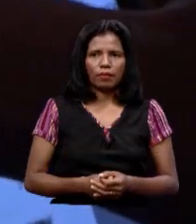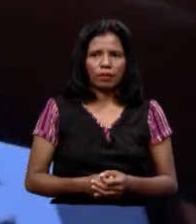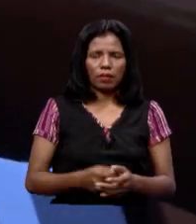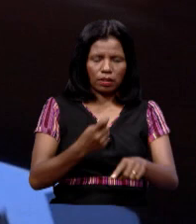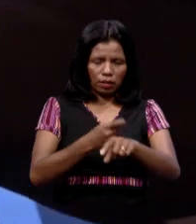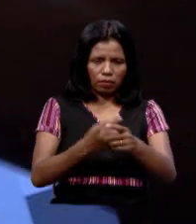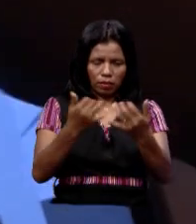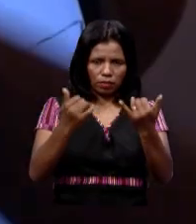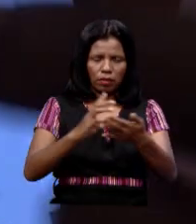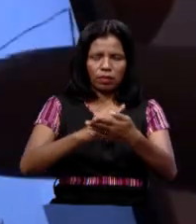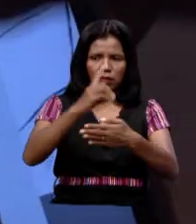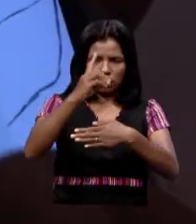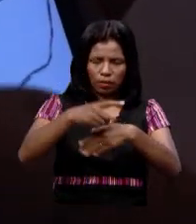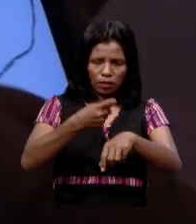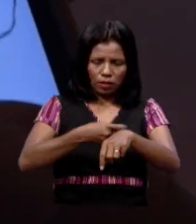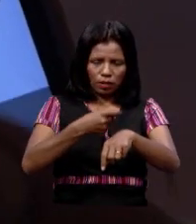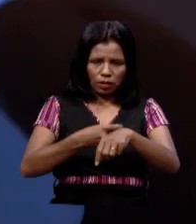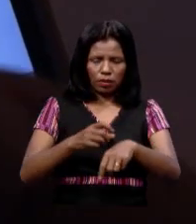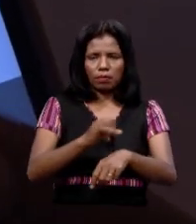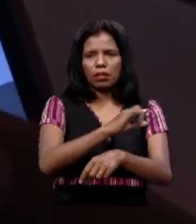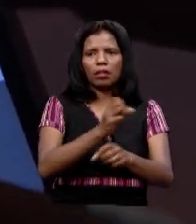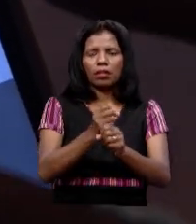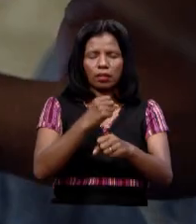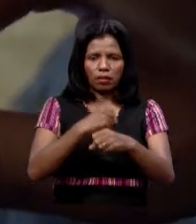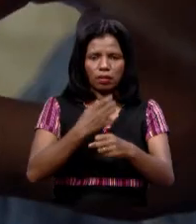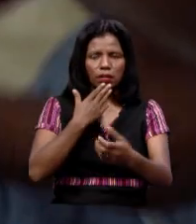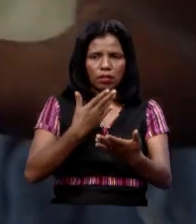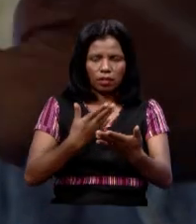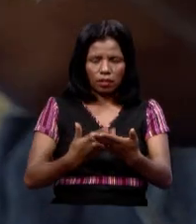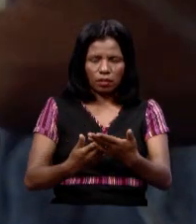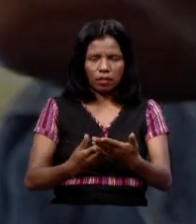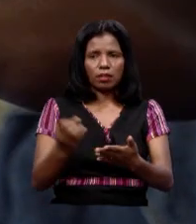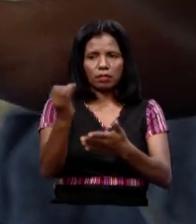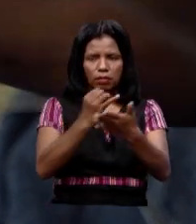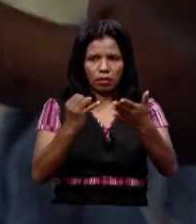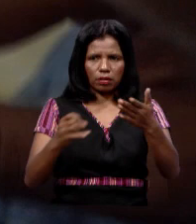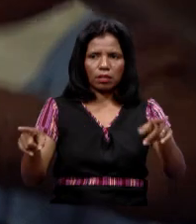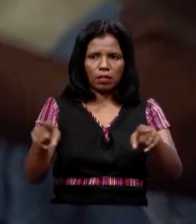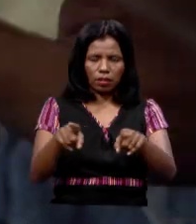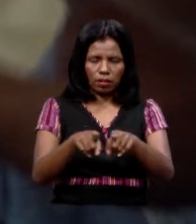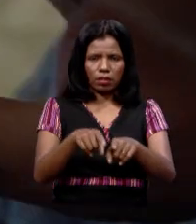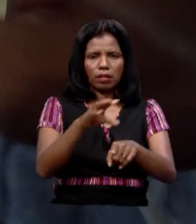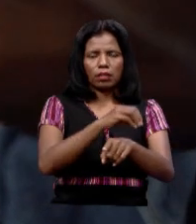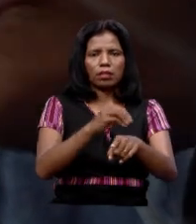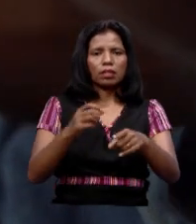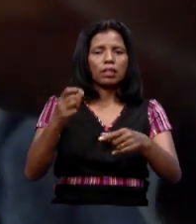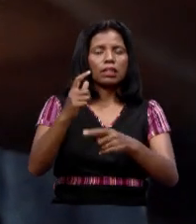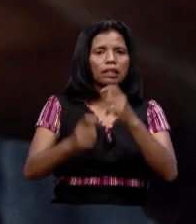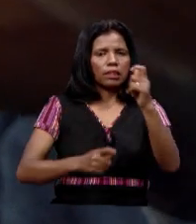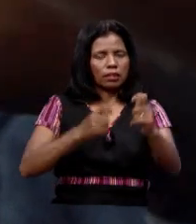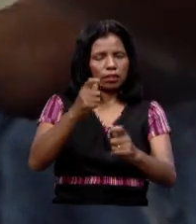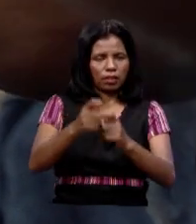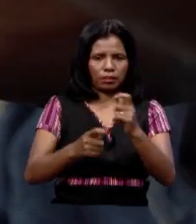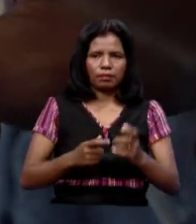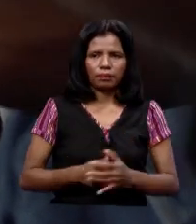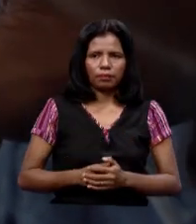agora, desenvolvimento tempo e a tecnologia, Artemos desenvolve ona, saia nessa obra arte digital. Arte